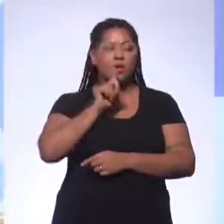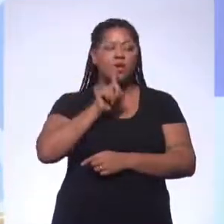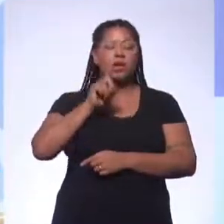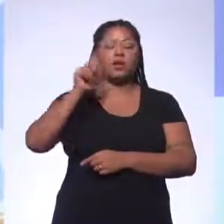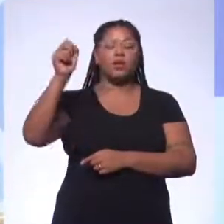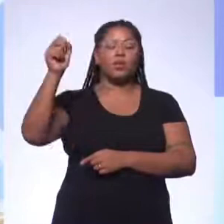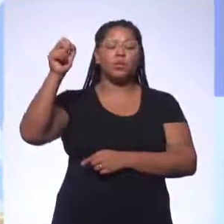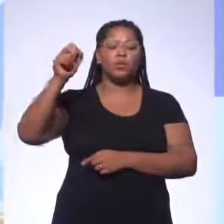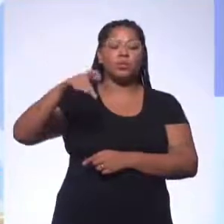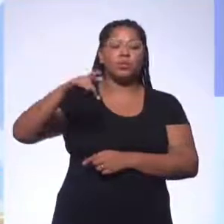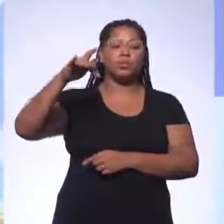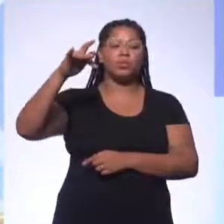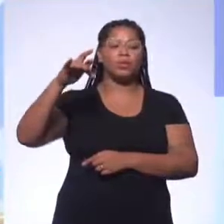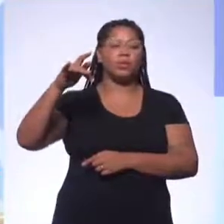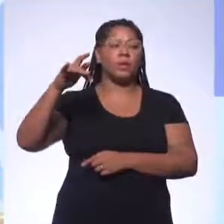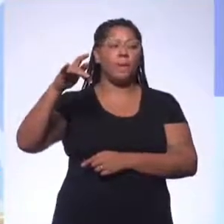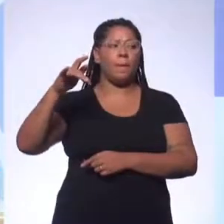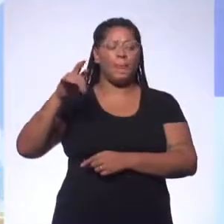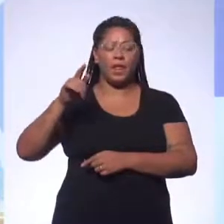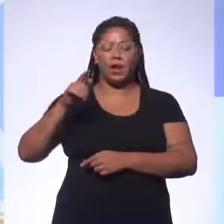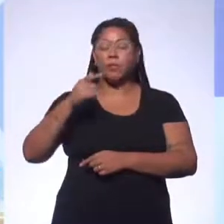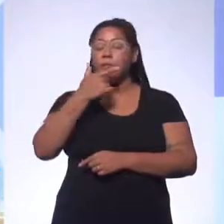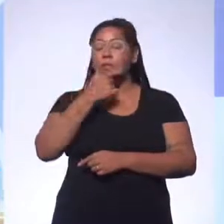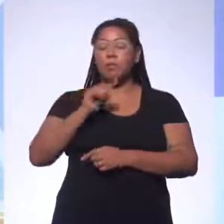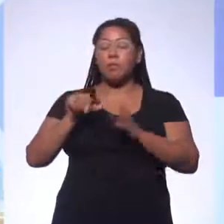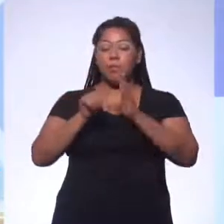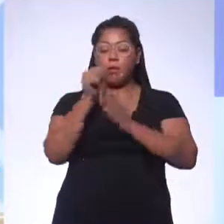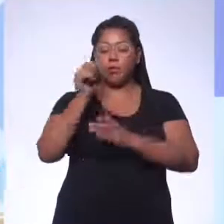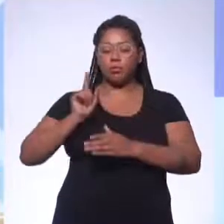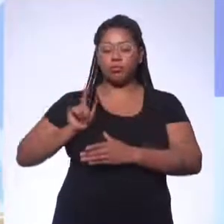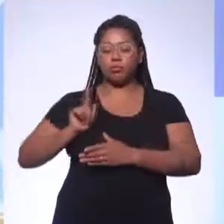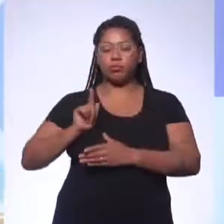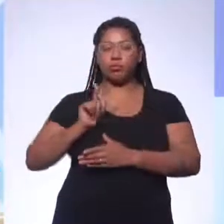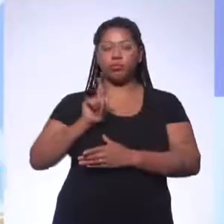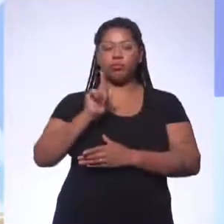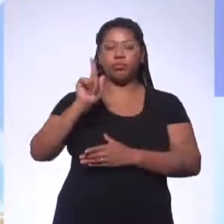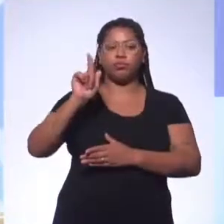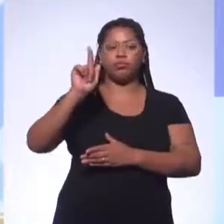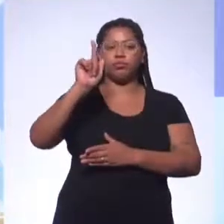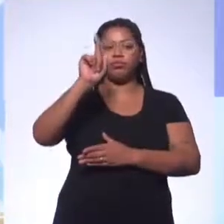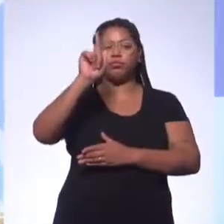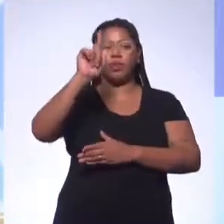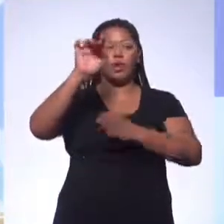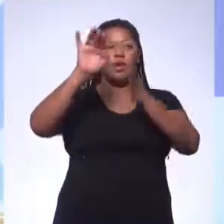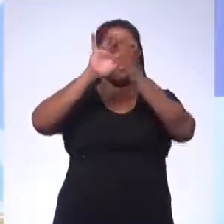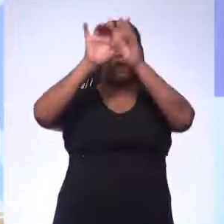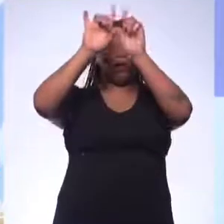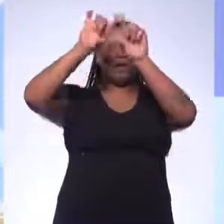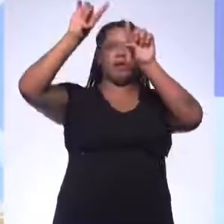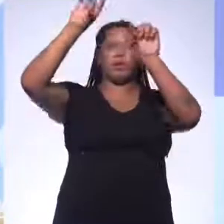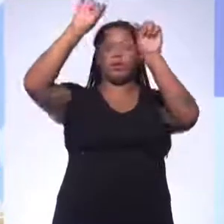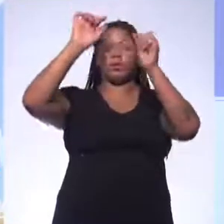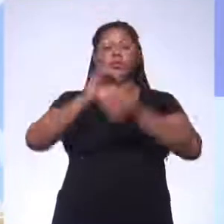mandaram o primeiro homem ao espaço e os norte-americanos enviaram o primeiro homem à Lua. Olha a diferença que eles tiveram, né, Sim.